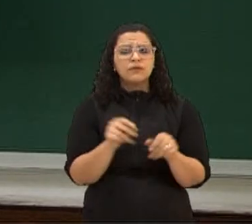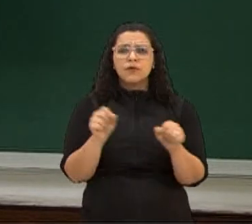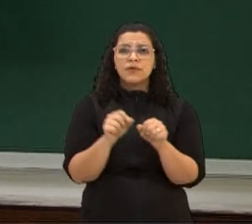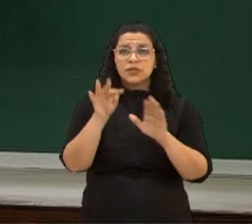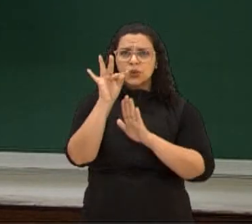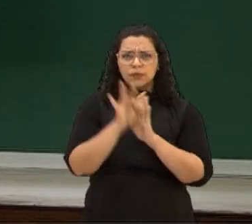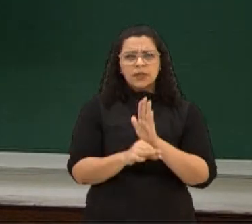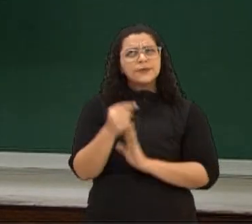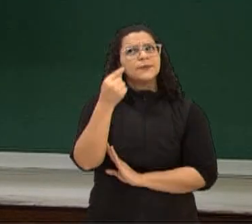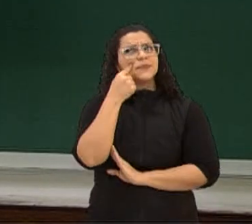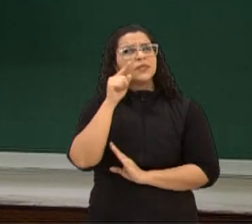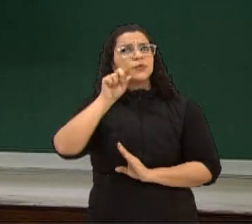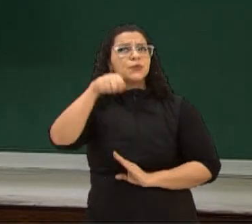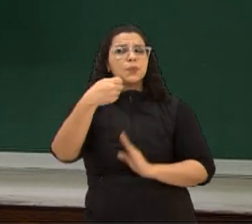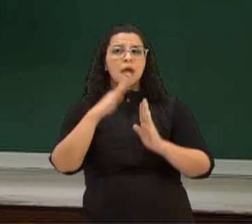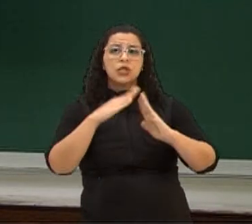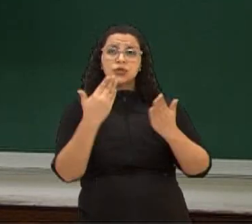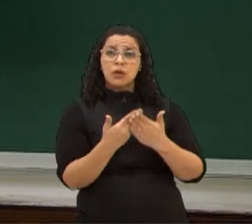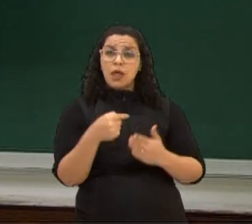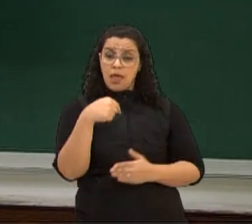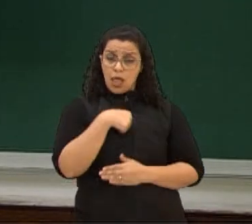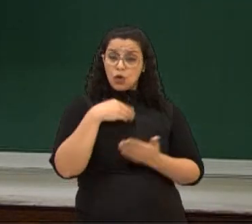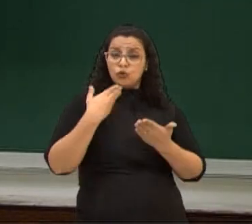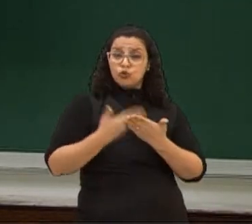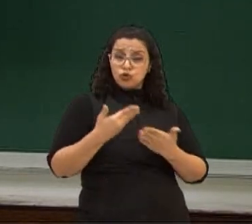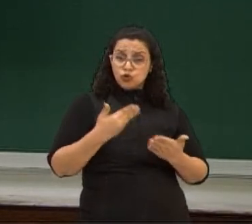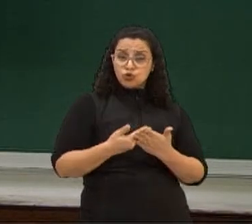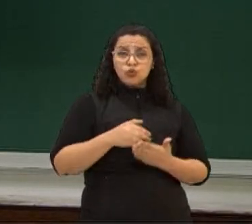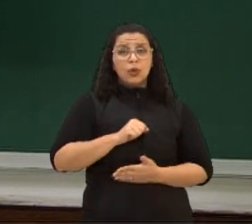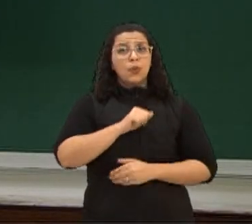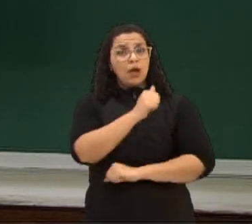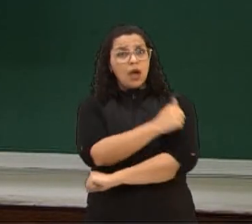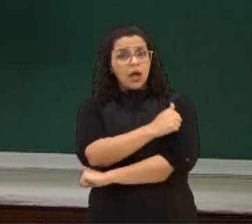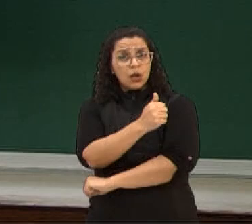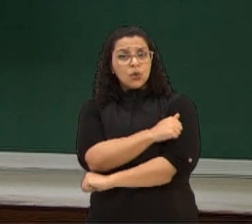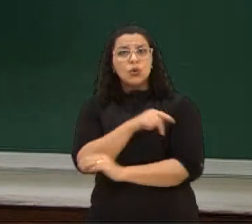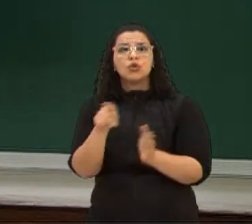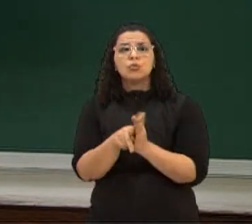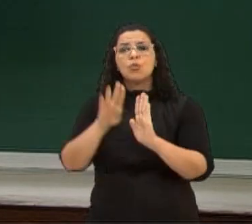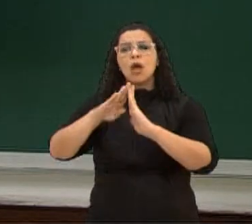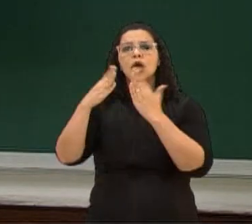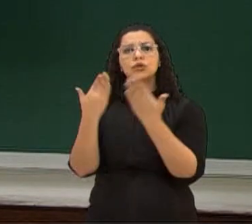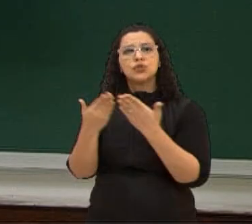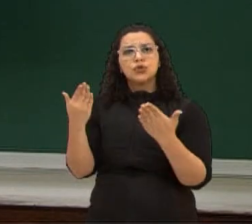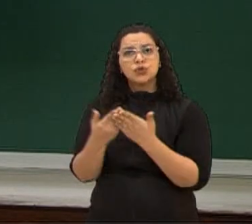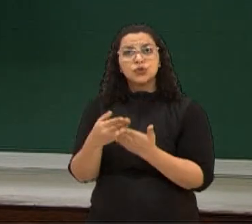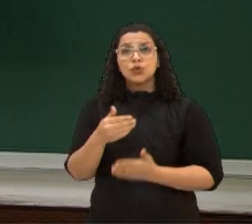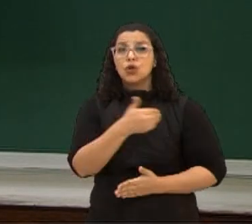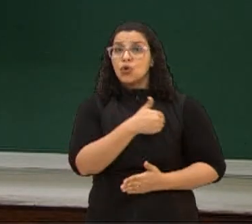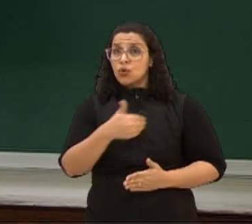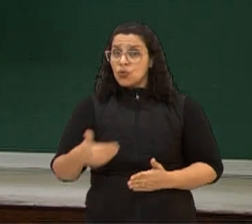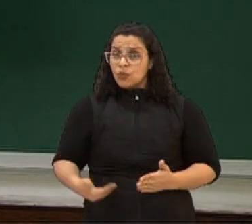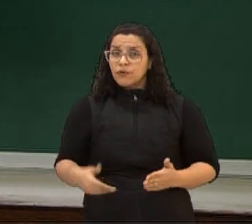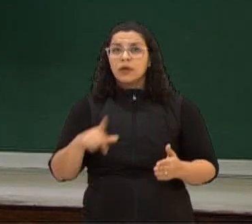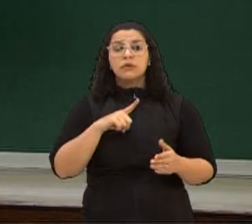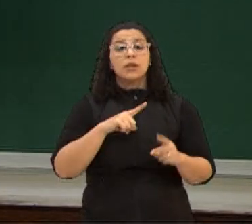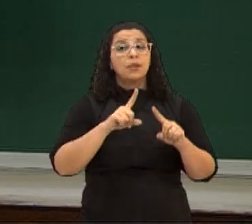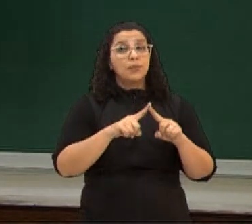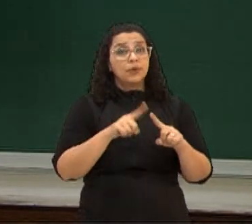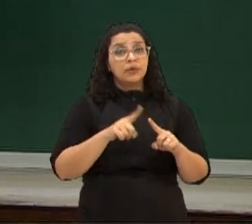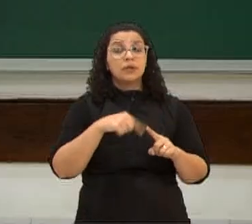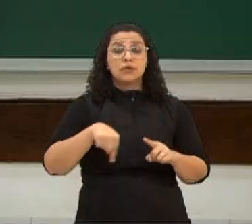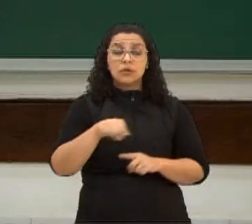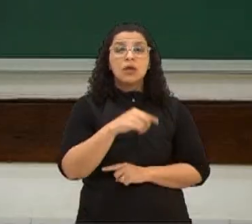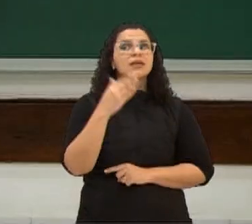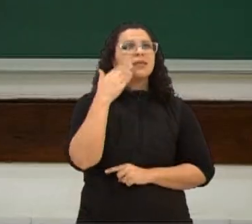fazer o texto sobre uma escola, você pode dizer como um aluno de uma escola pública. Por quê? Porque daí